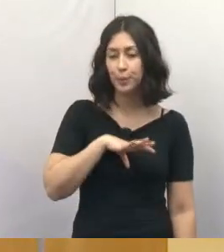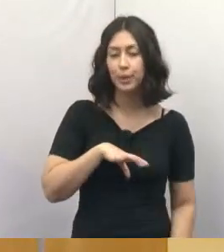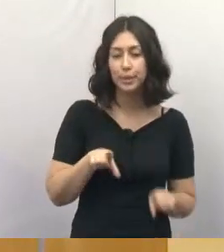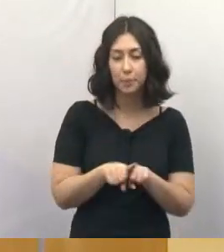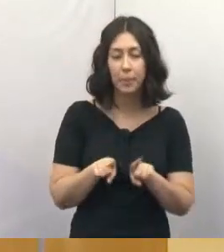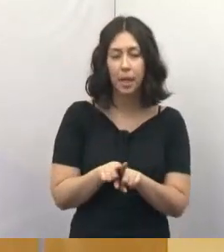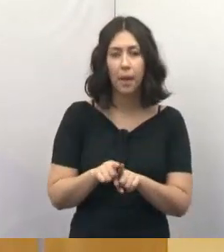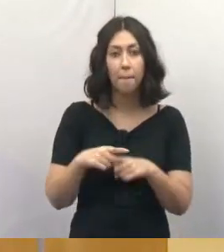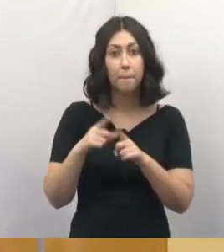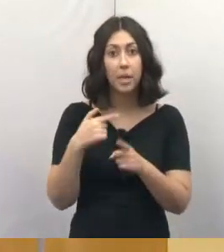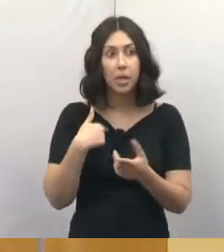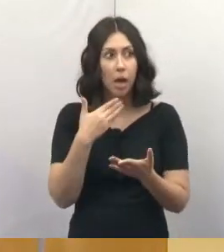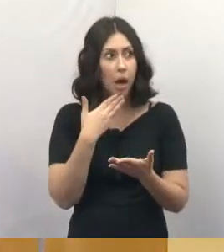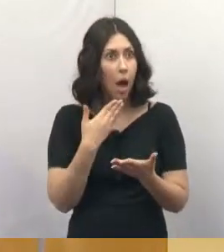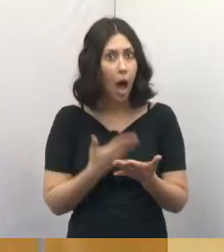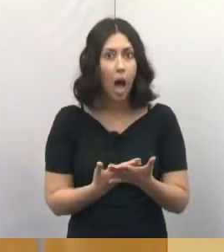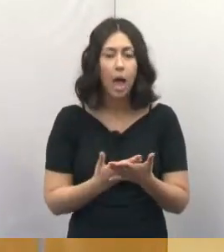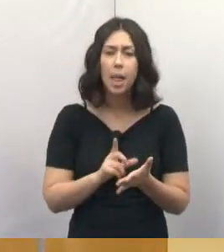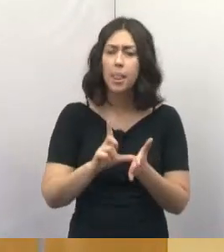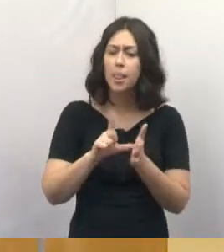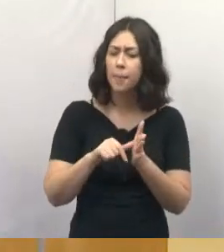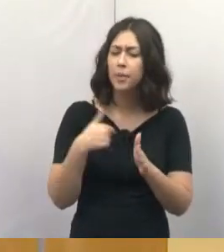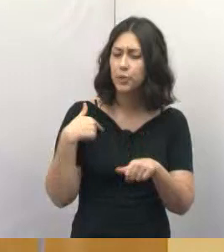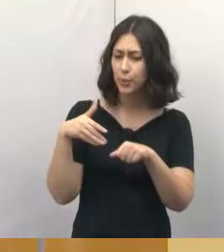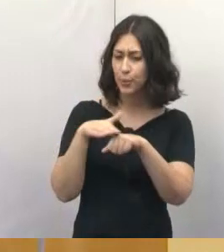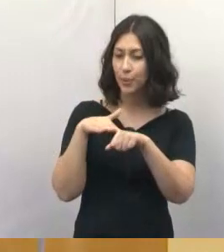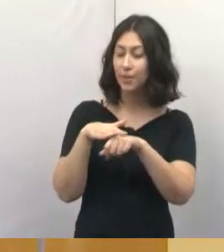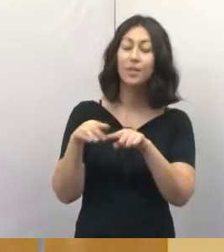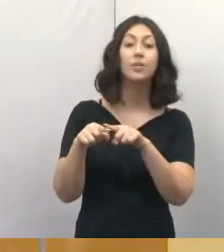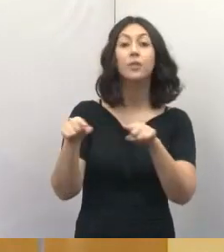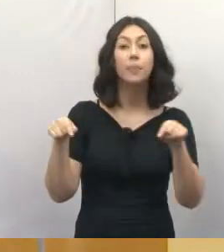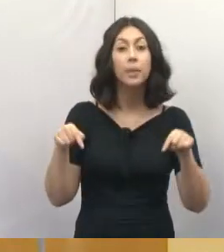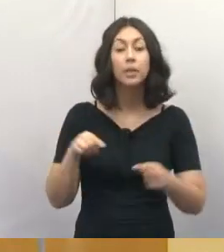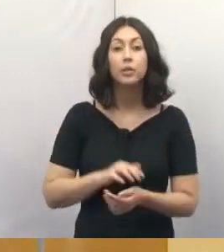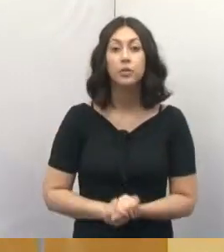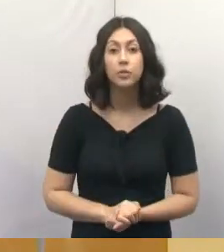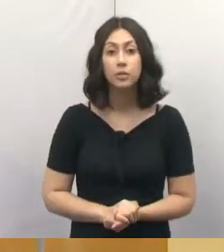muito surpreso. Eu cheguei no dia seguinte e até falei para o pessoal do gabinete: